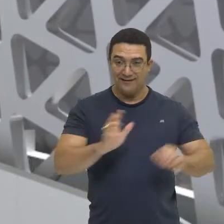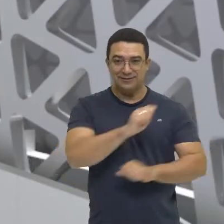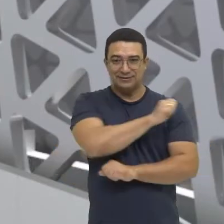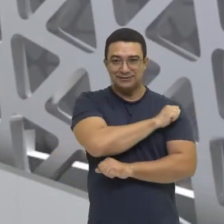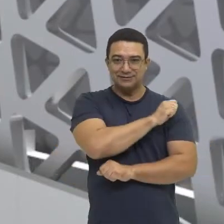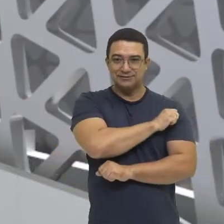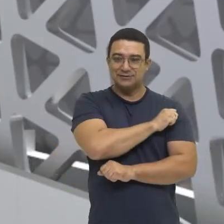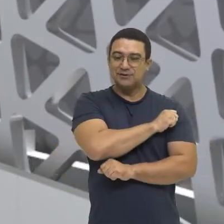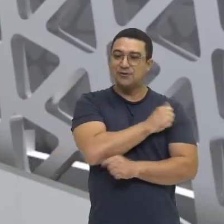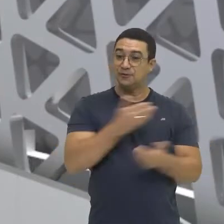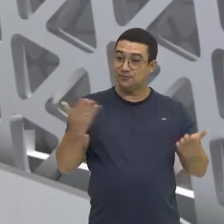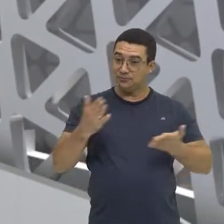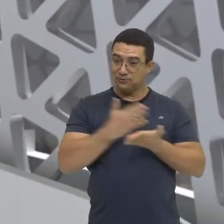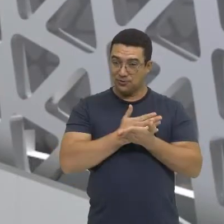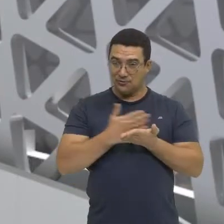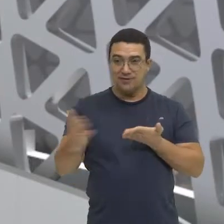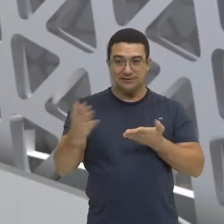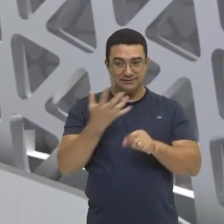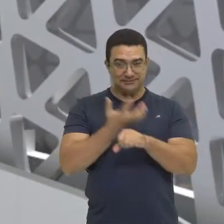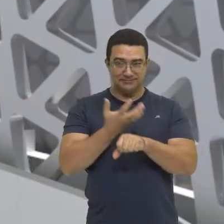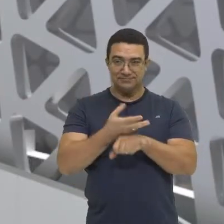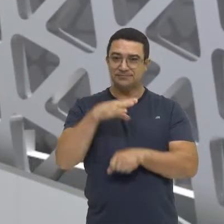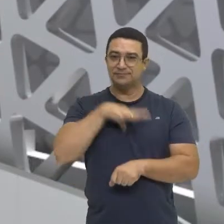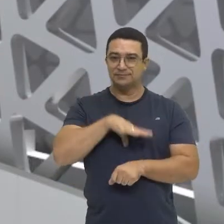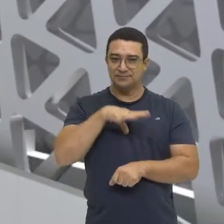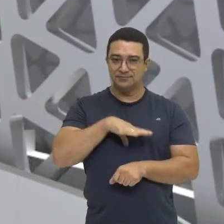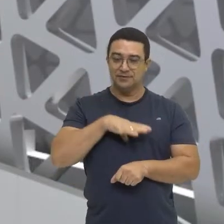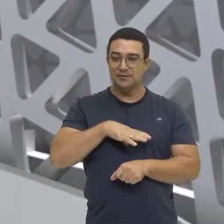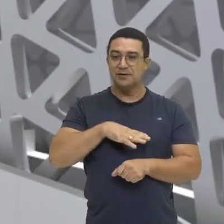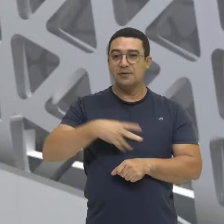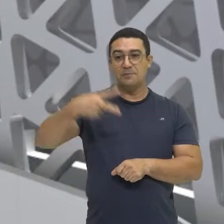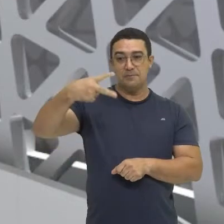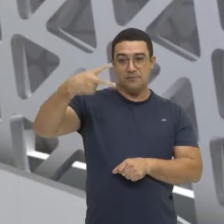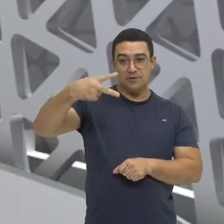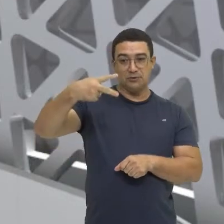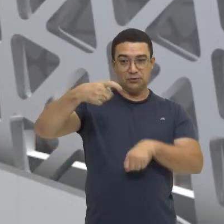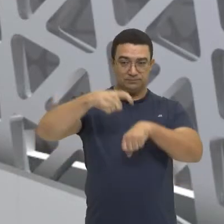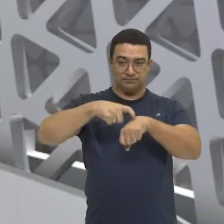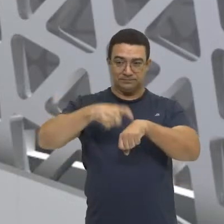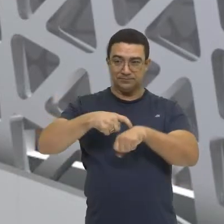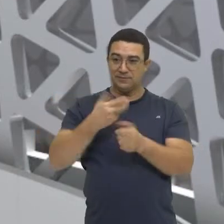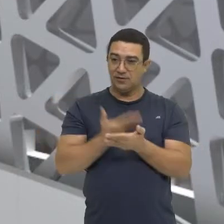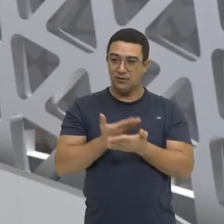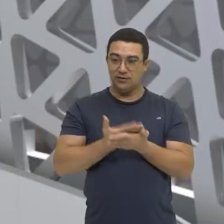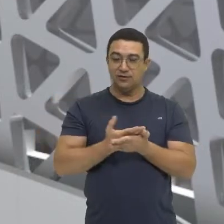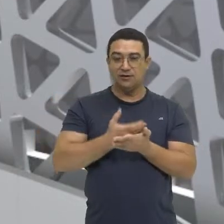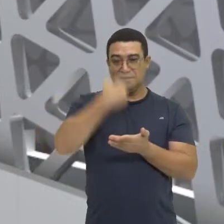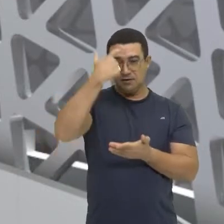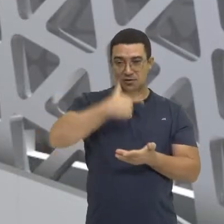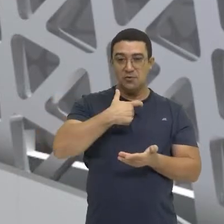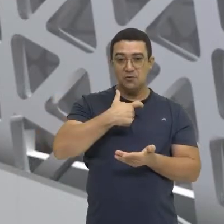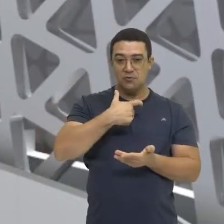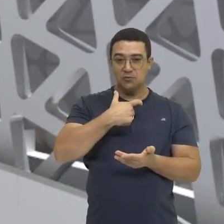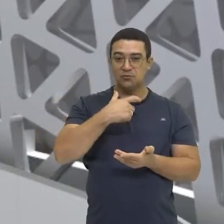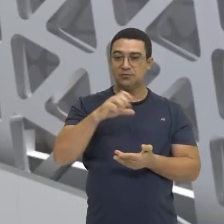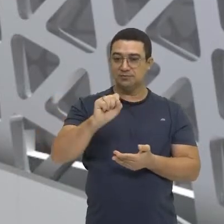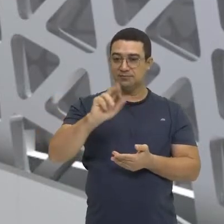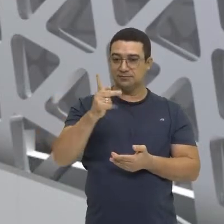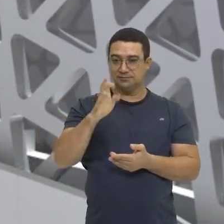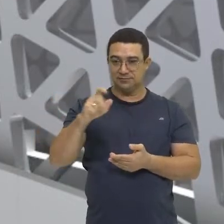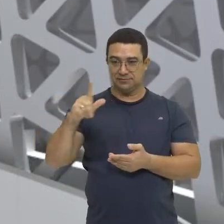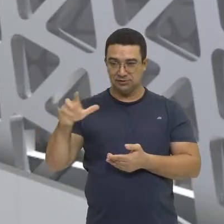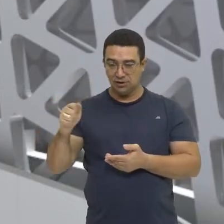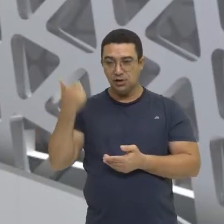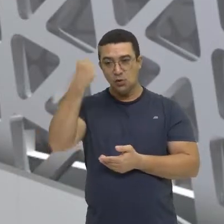turmas, começando mais uma aula de língua portuguesa, o segundo momento da nossa aula. Eu, professora Sheila Rodrigues, com vocês aqui para